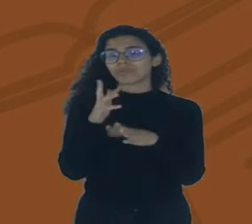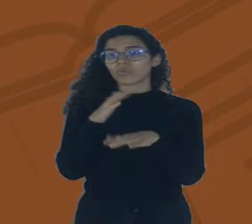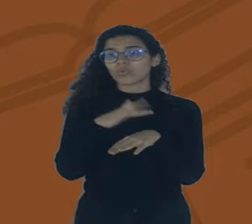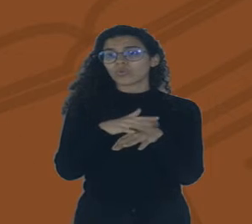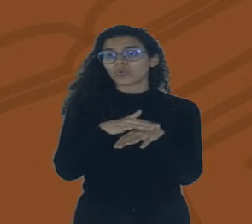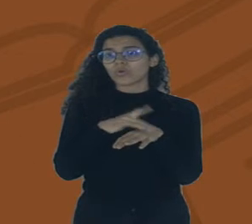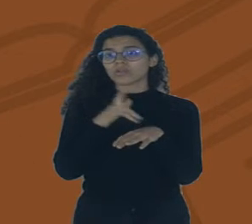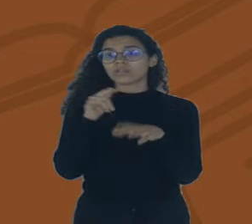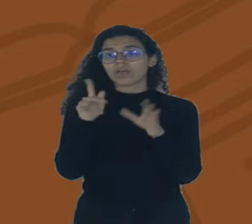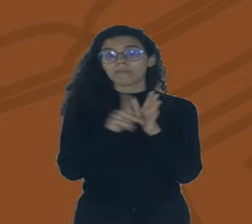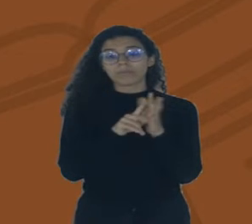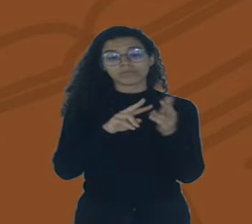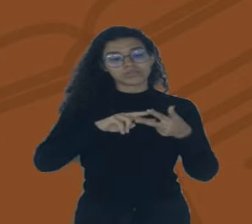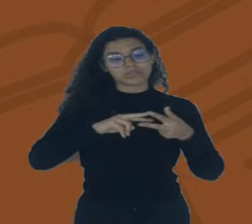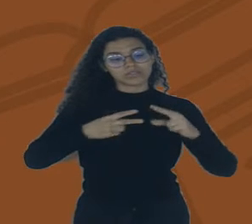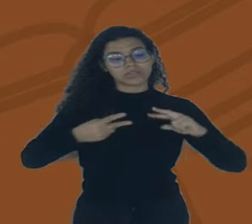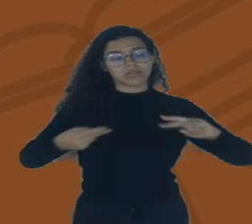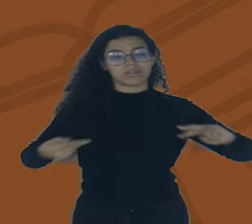de origem genética.